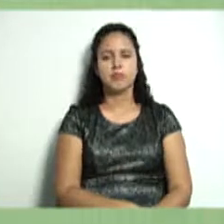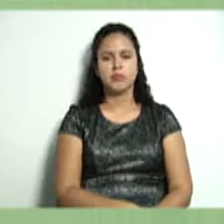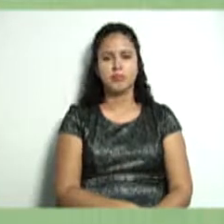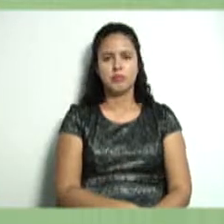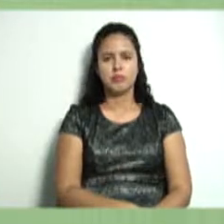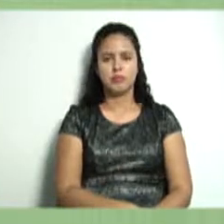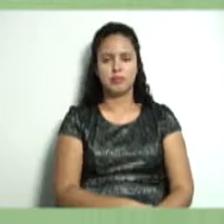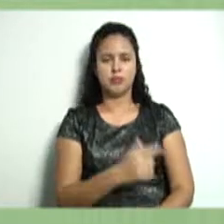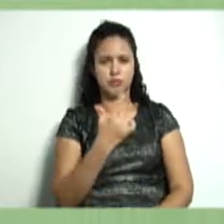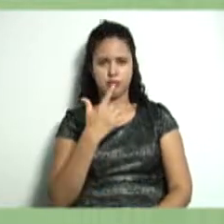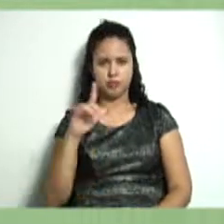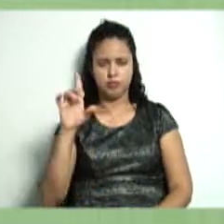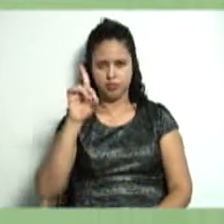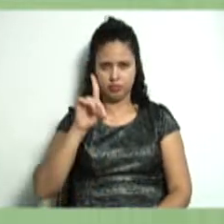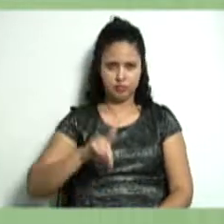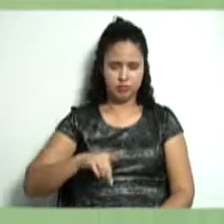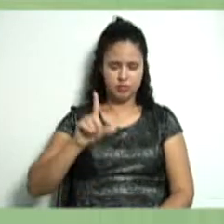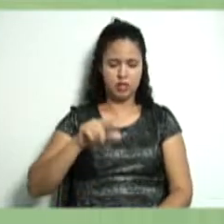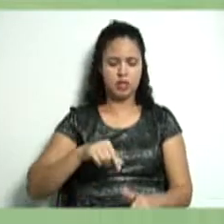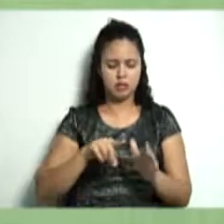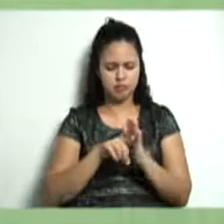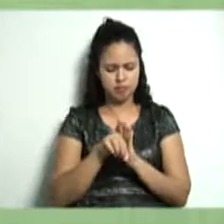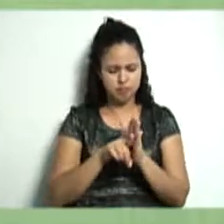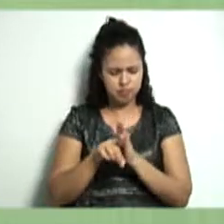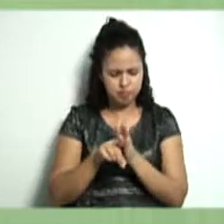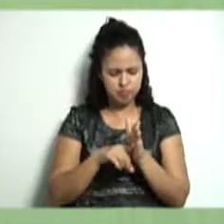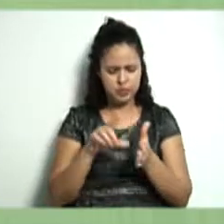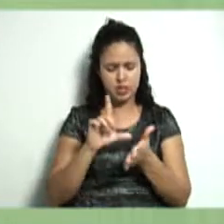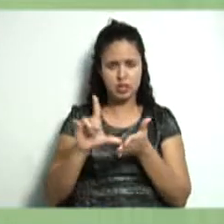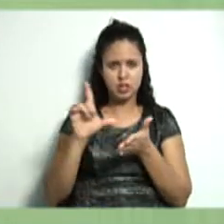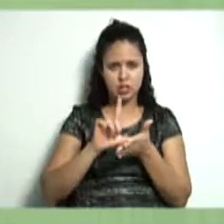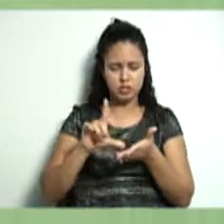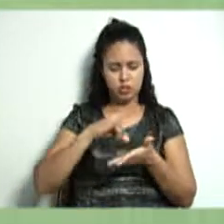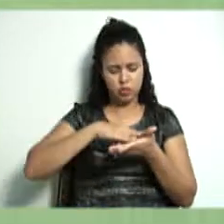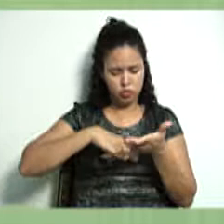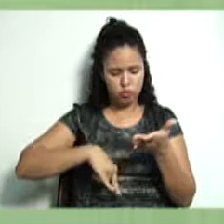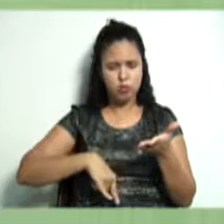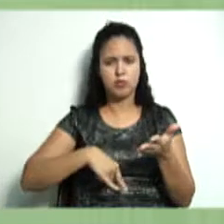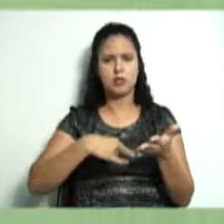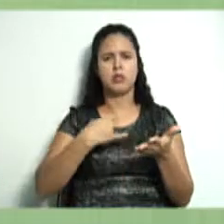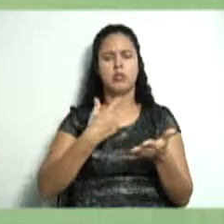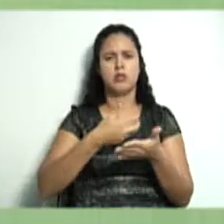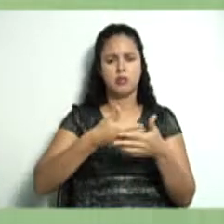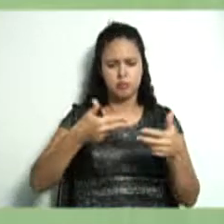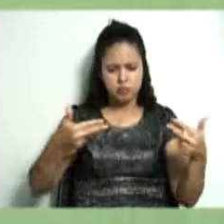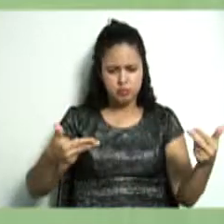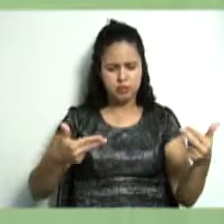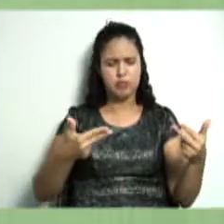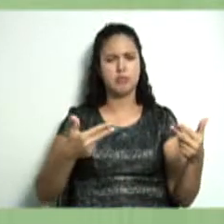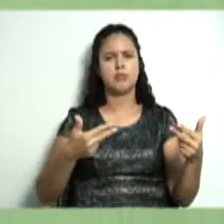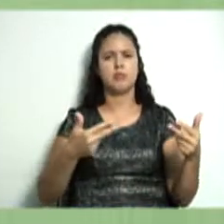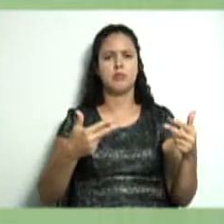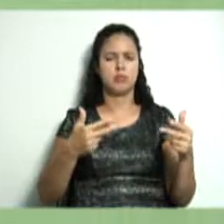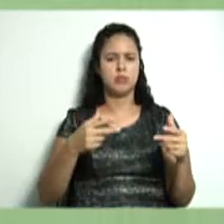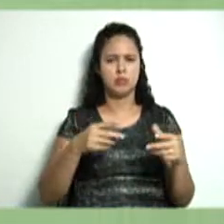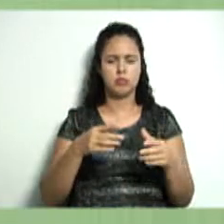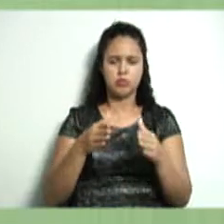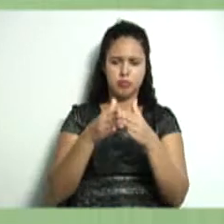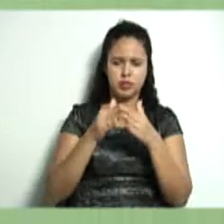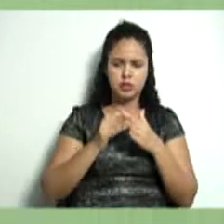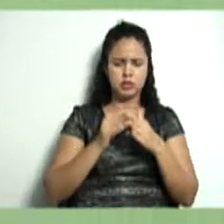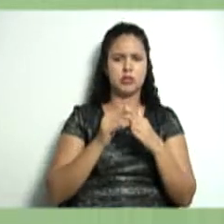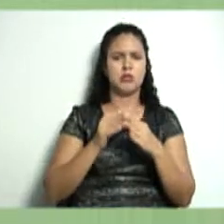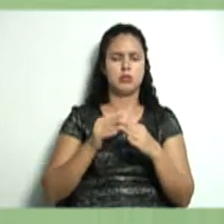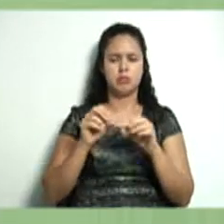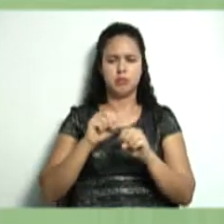Outro direito é examinar os livros e documentos da sociedade, solicitar esclarecimento aos diretores,